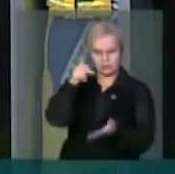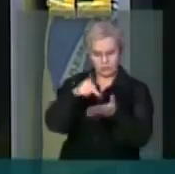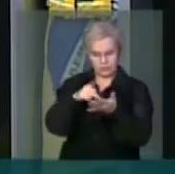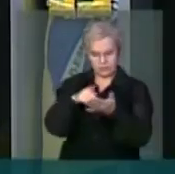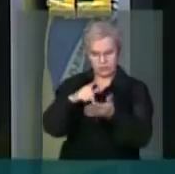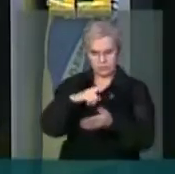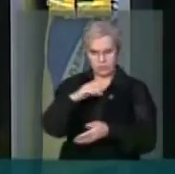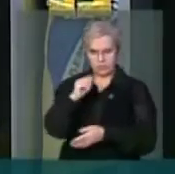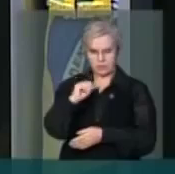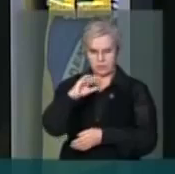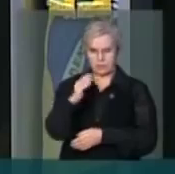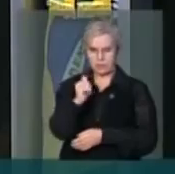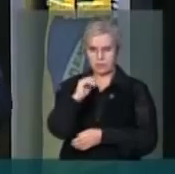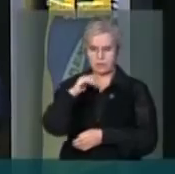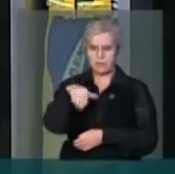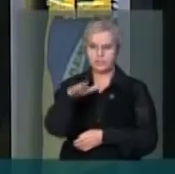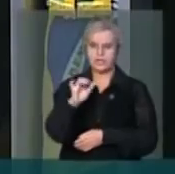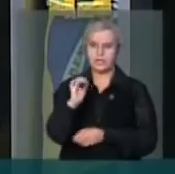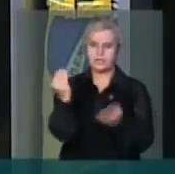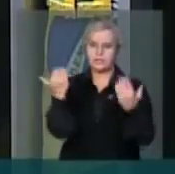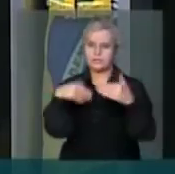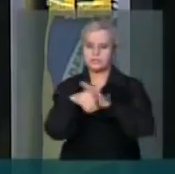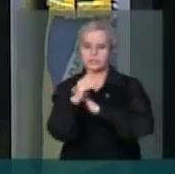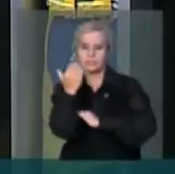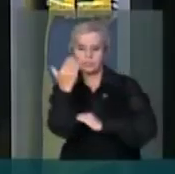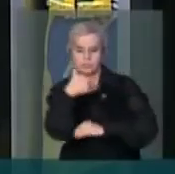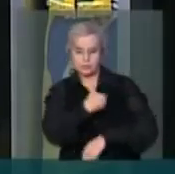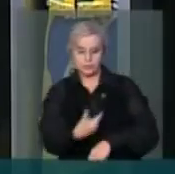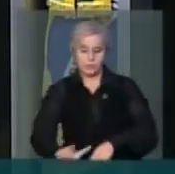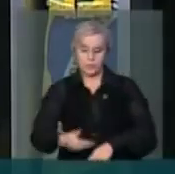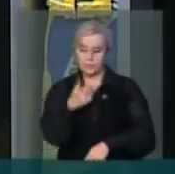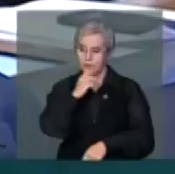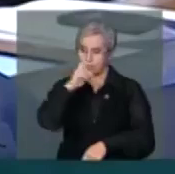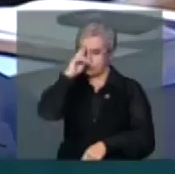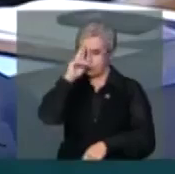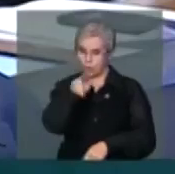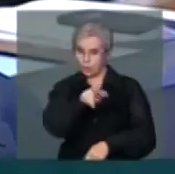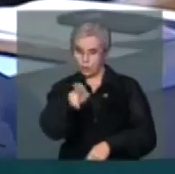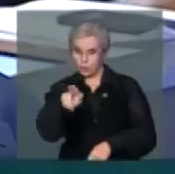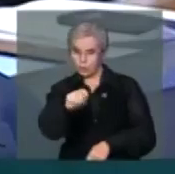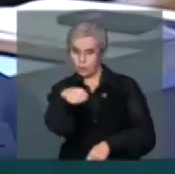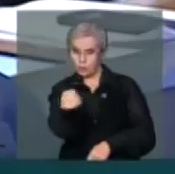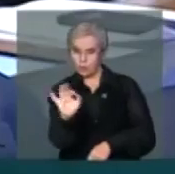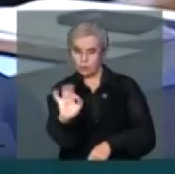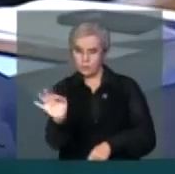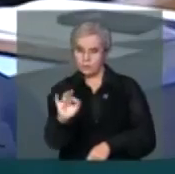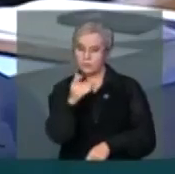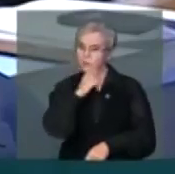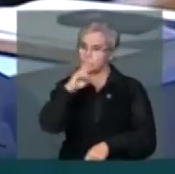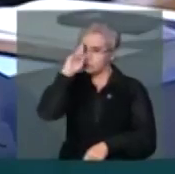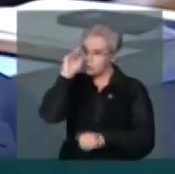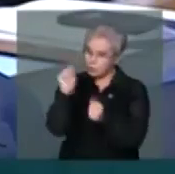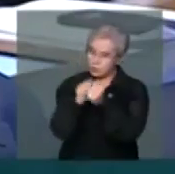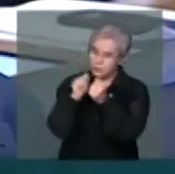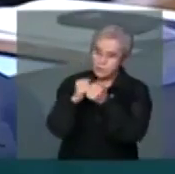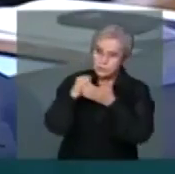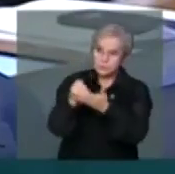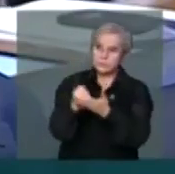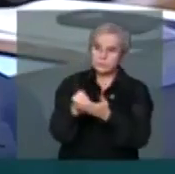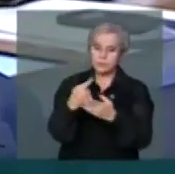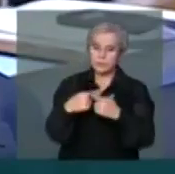achaque perante o governo e Vossa Excelência não dá o nome, Vossa Excelência está sendo cúmplice, porque os achaques